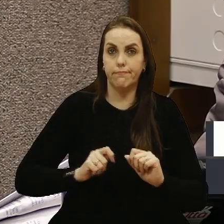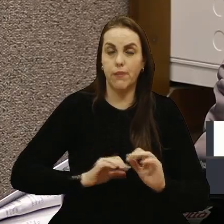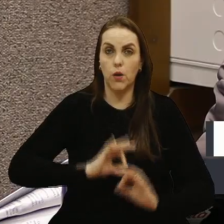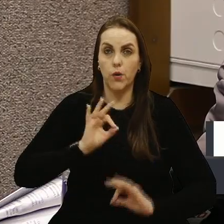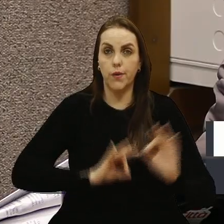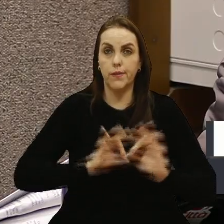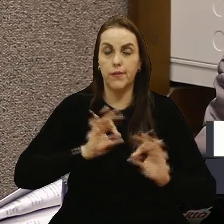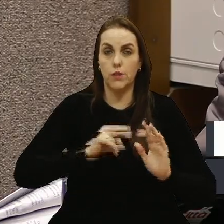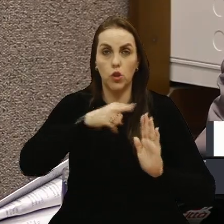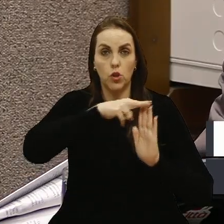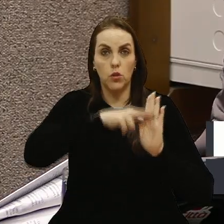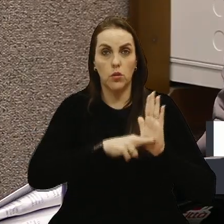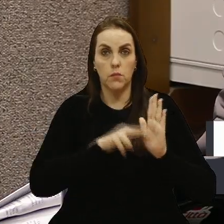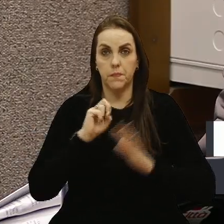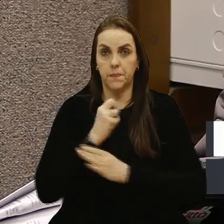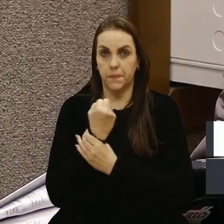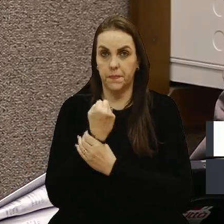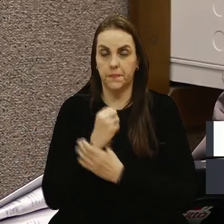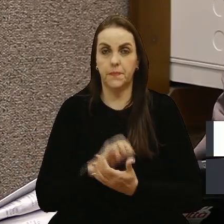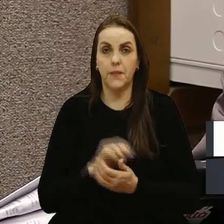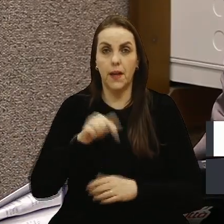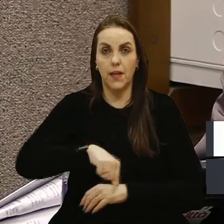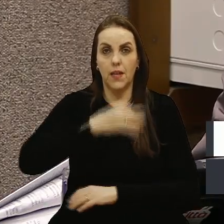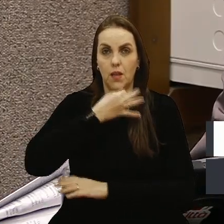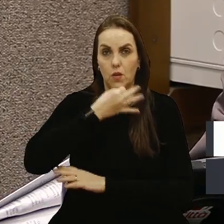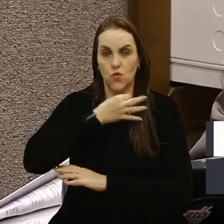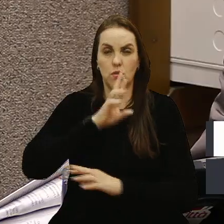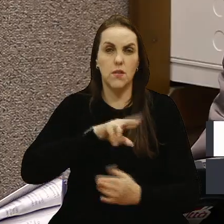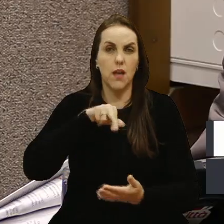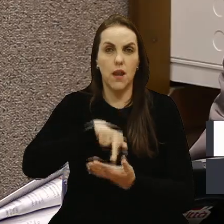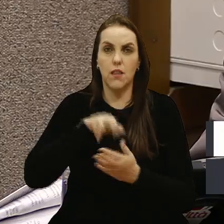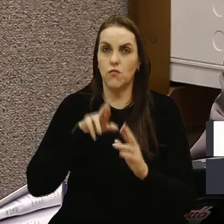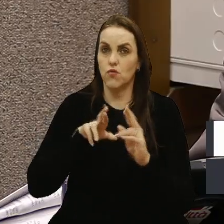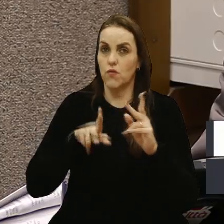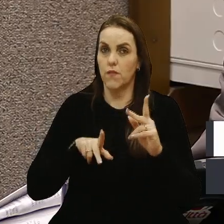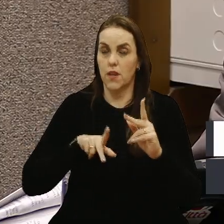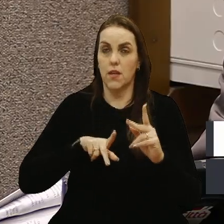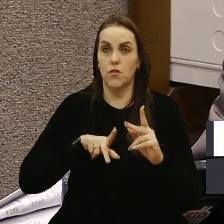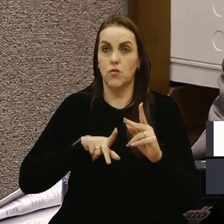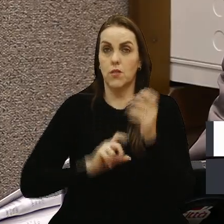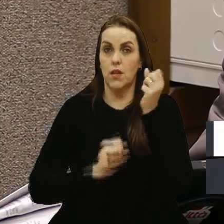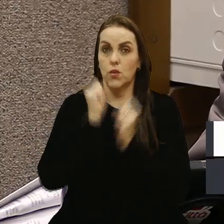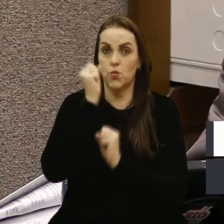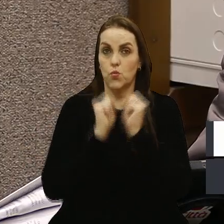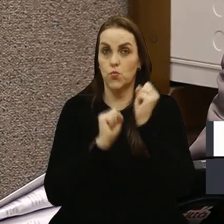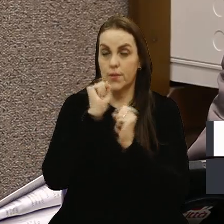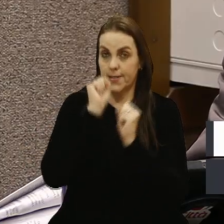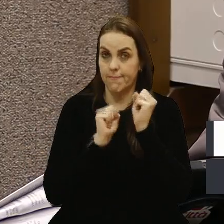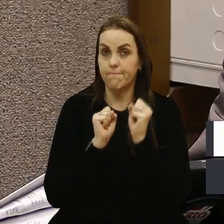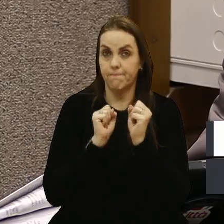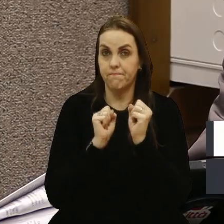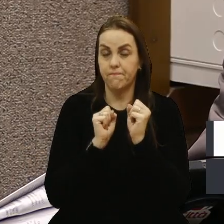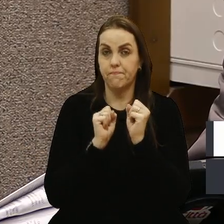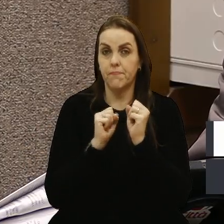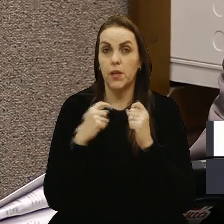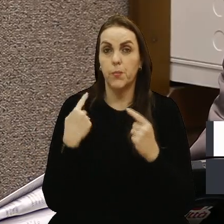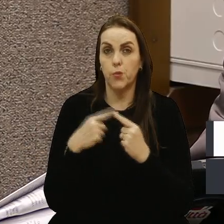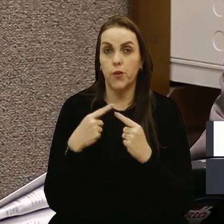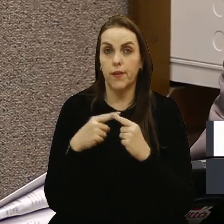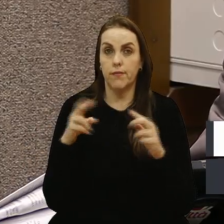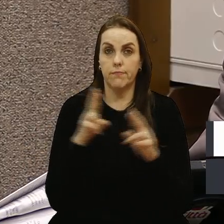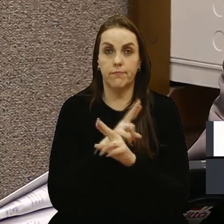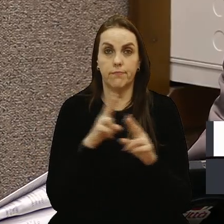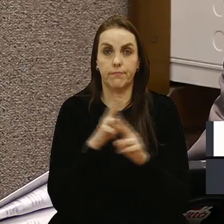de segurança. Nós aqui em Caxias temos uma realidade diversa na construção da indústria, muito